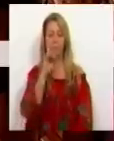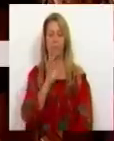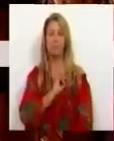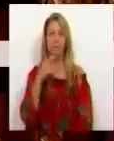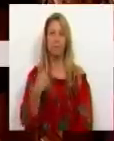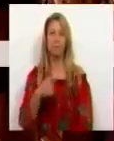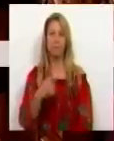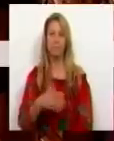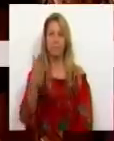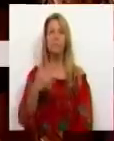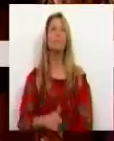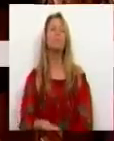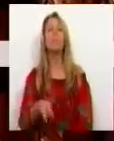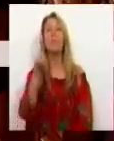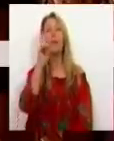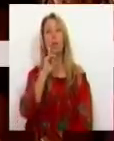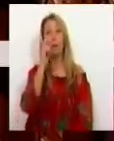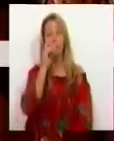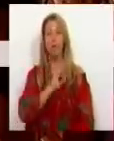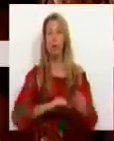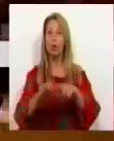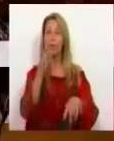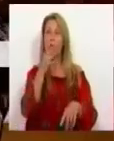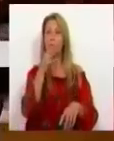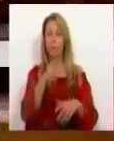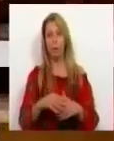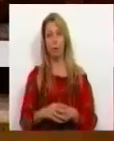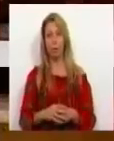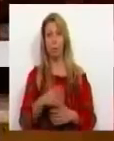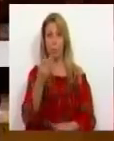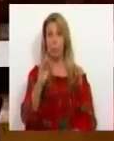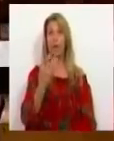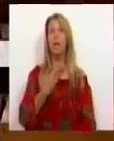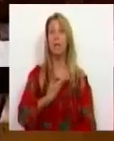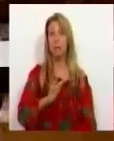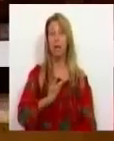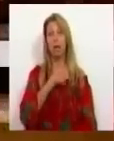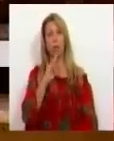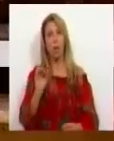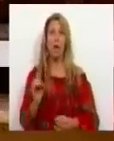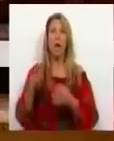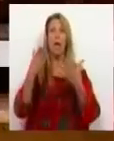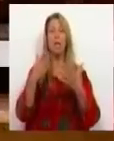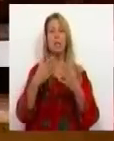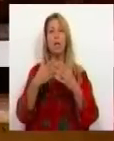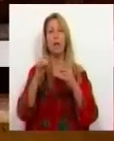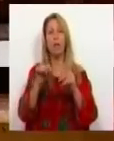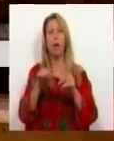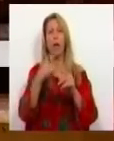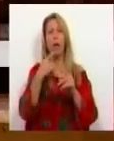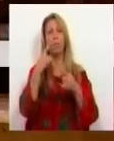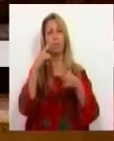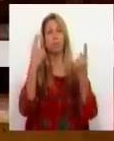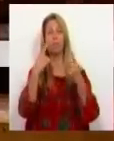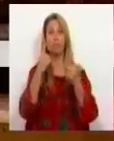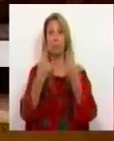Senhora Presidente, senhoras e senhores deputados, o PSD tomou a iniciativa de suscitar na sessão plenária de